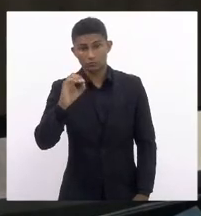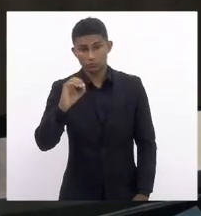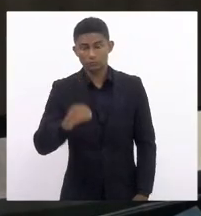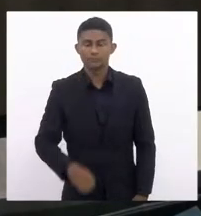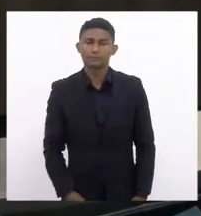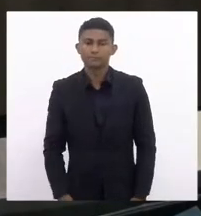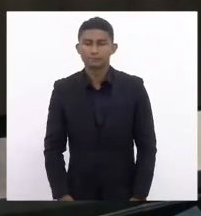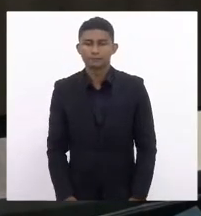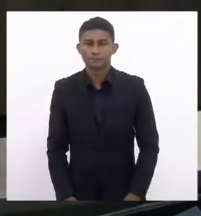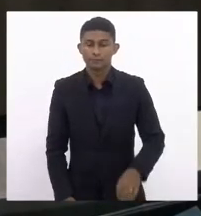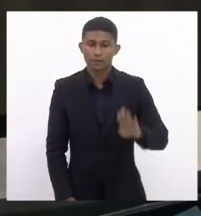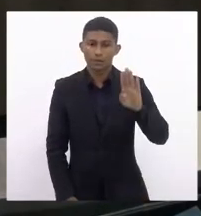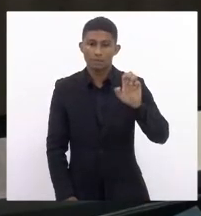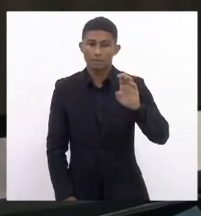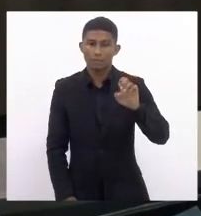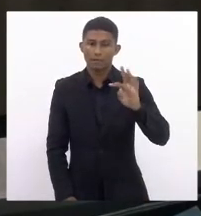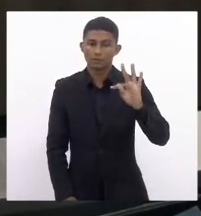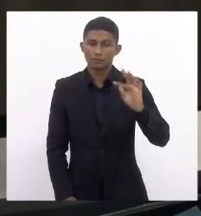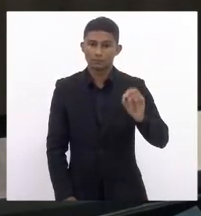Bebeto.